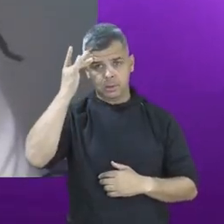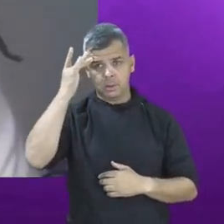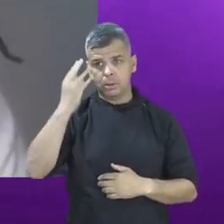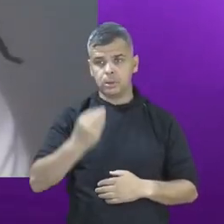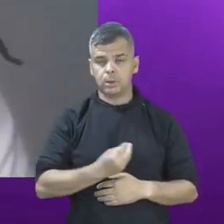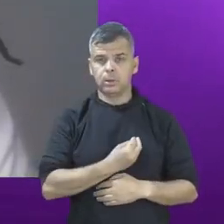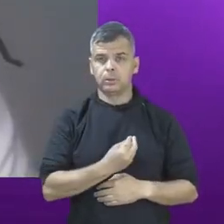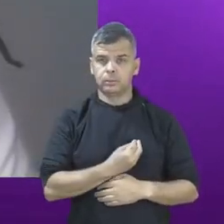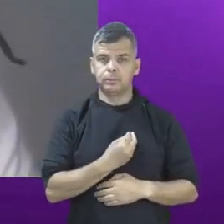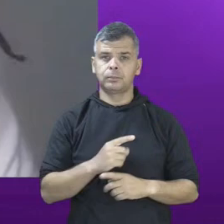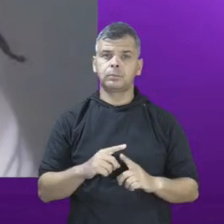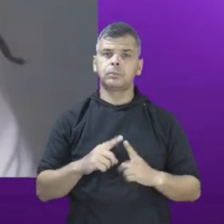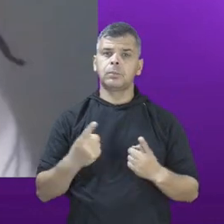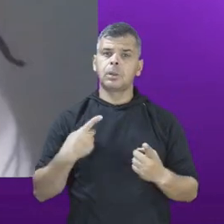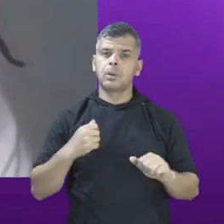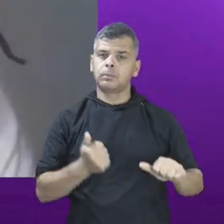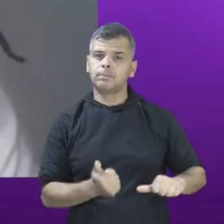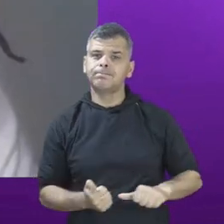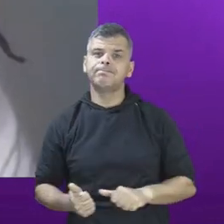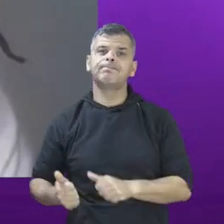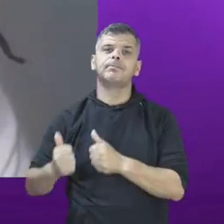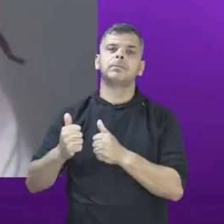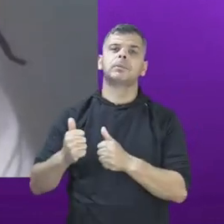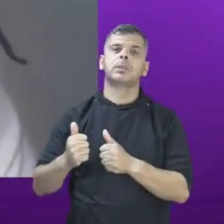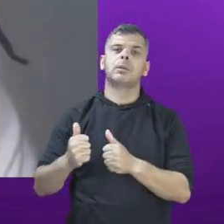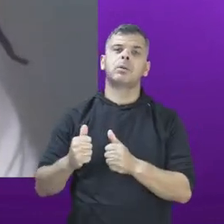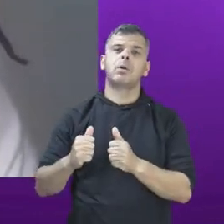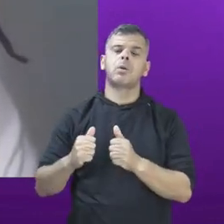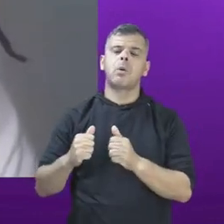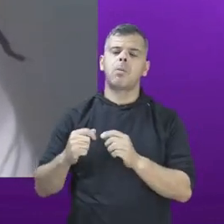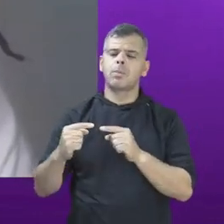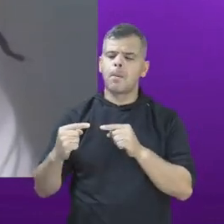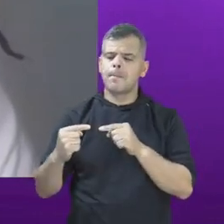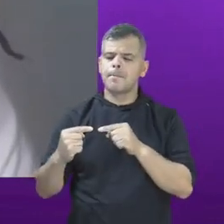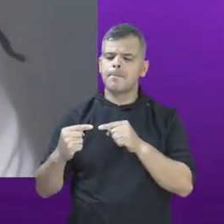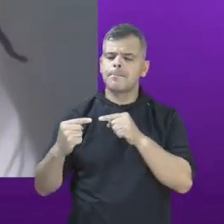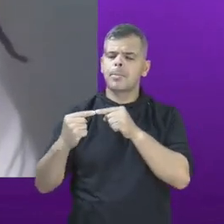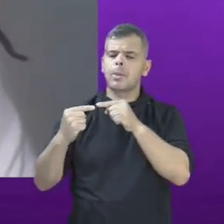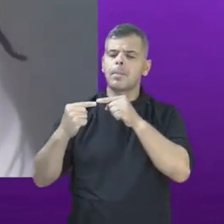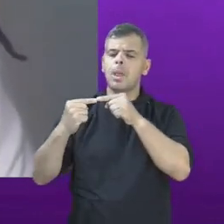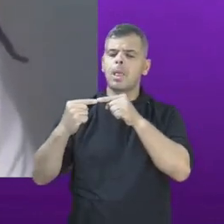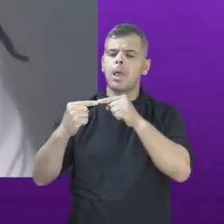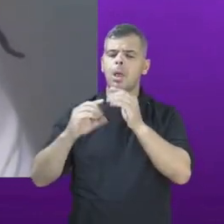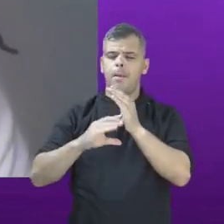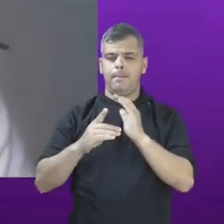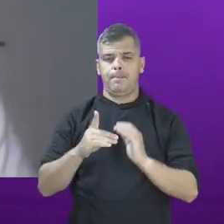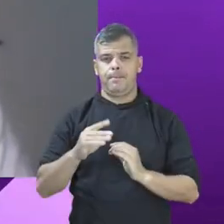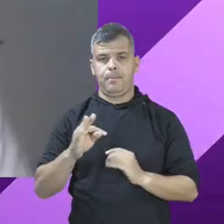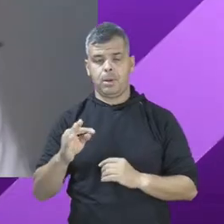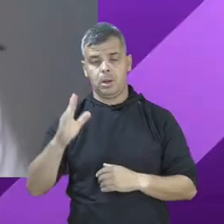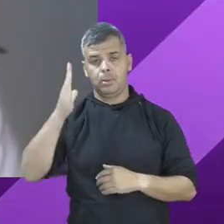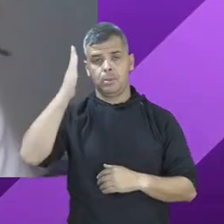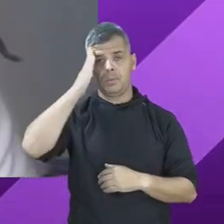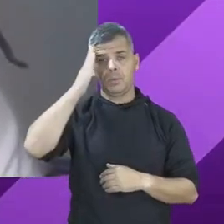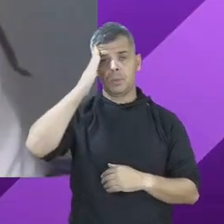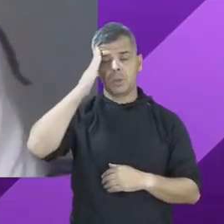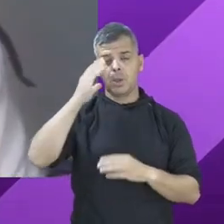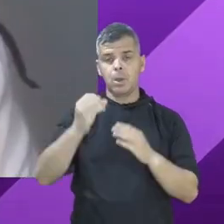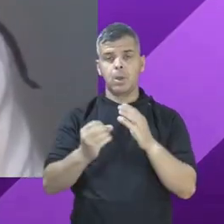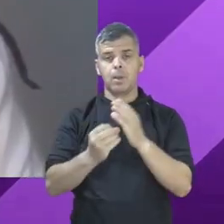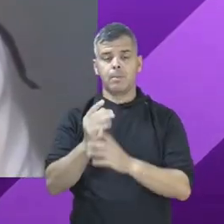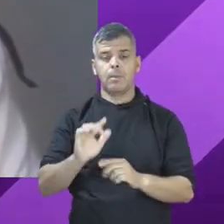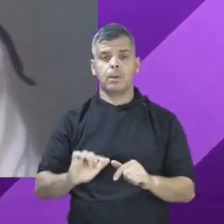estão no partido, que se simpatizam com o Partido dos Trabalhadores, possam compreender o que constitui